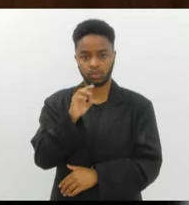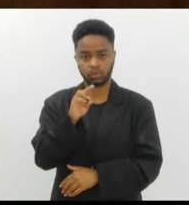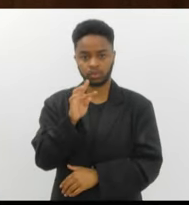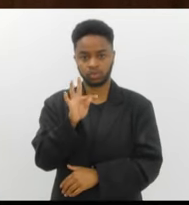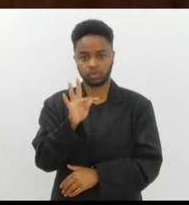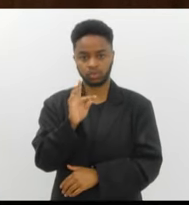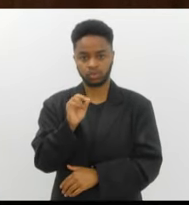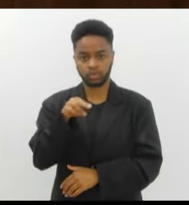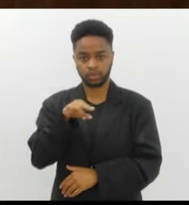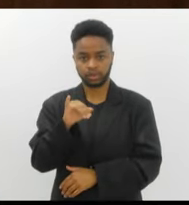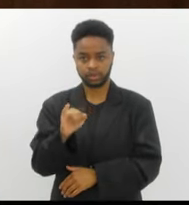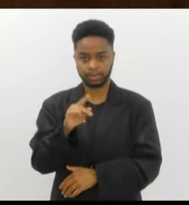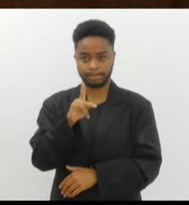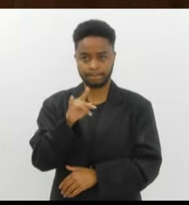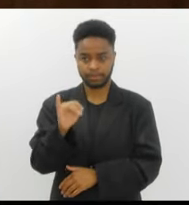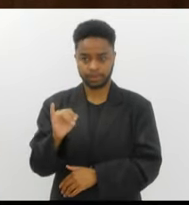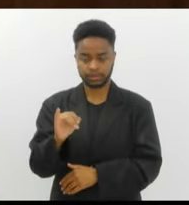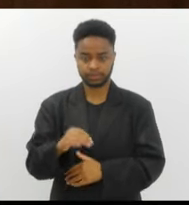Pai,